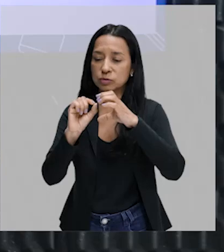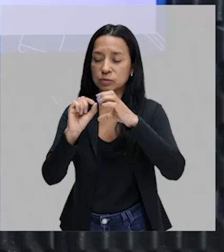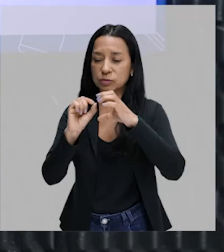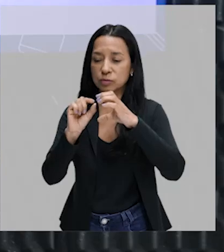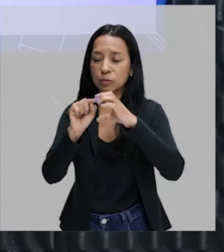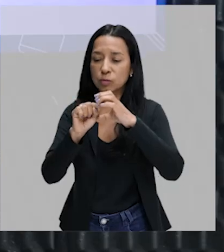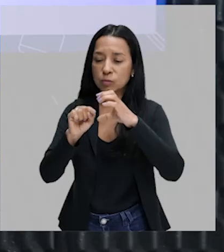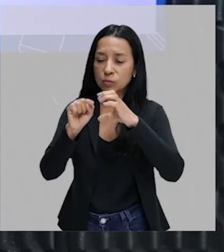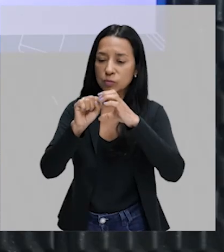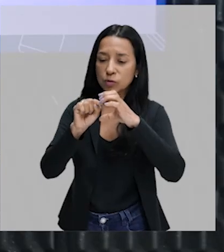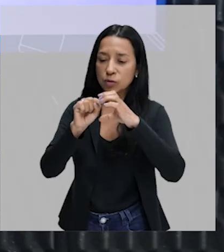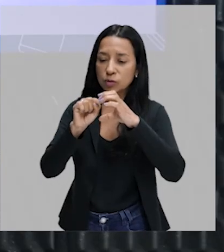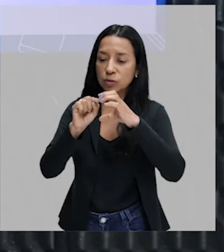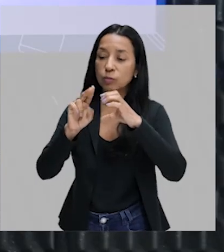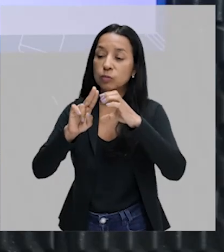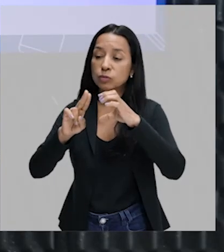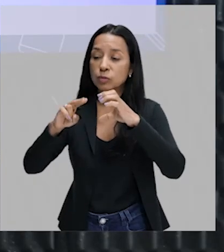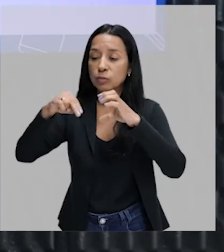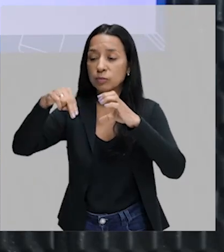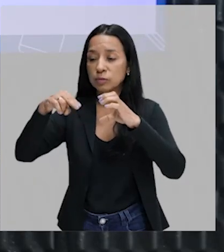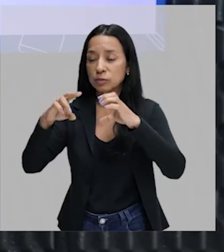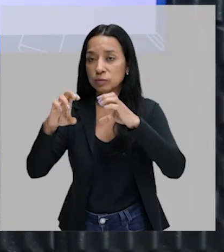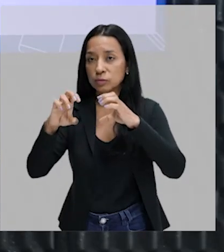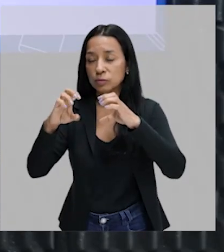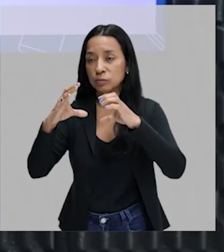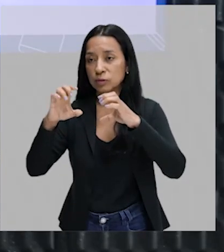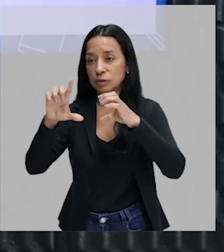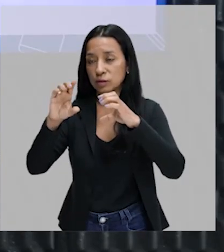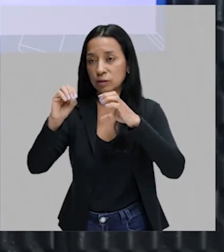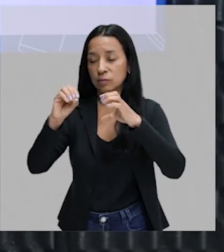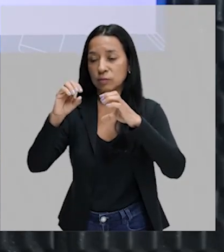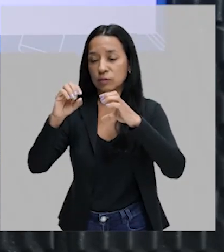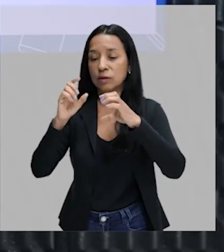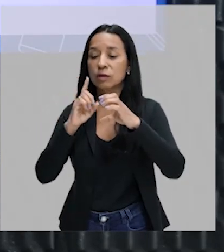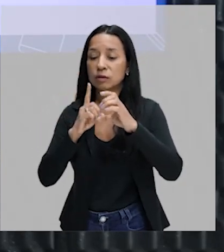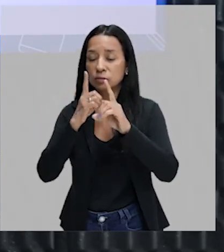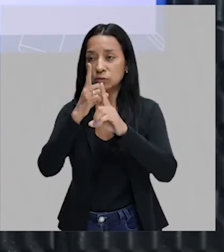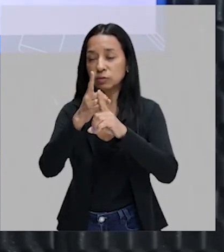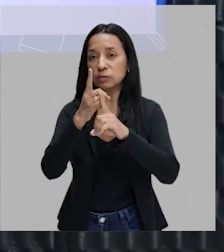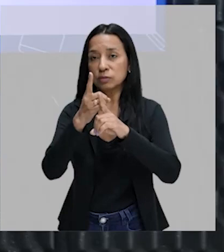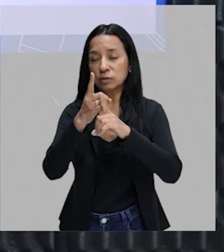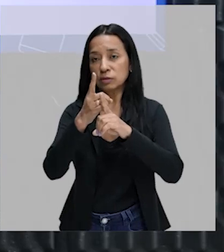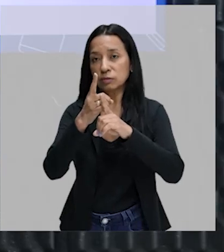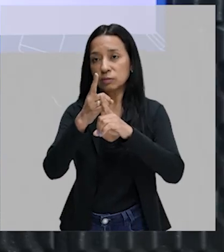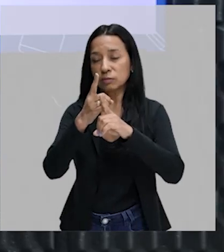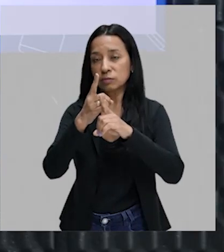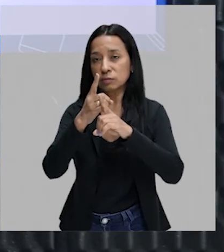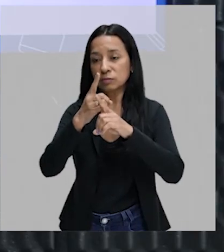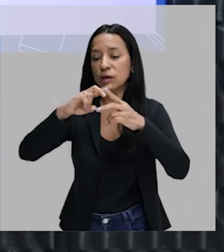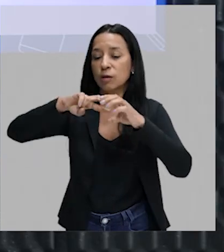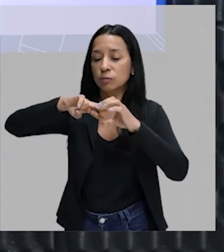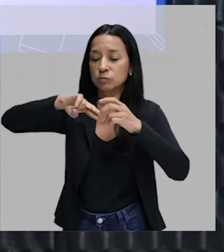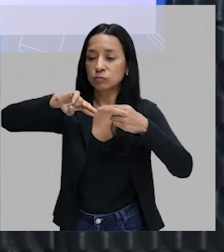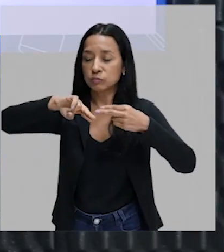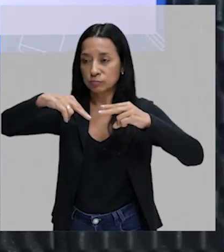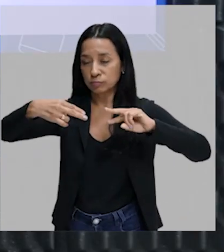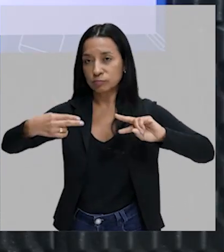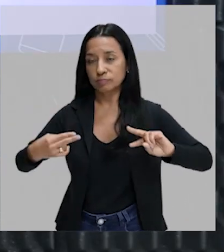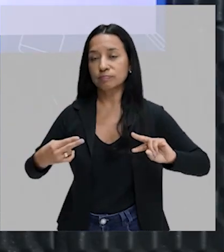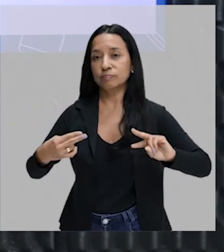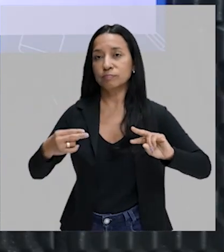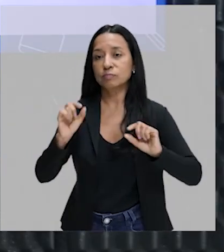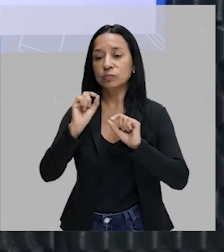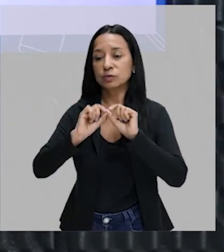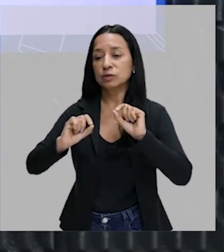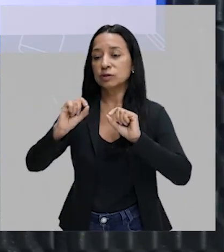Esse compartimento é o núcleo e é onde a gente vai encontrar o material genético, tá certo?